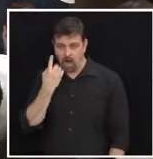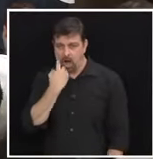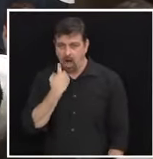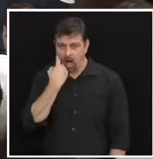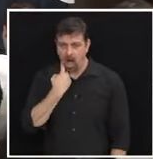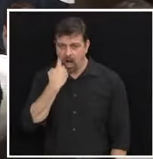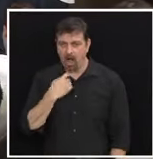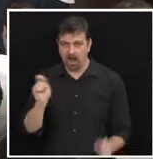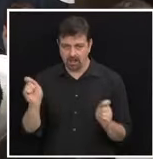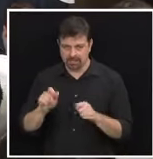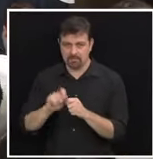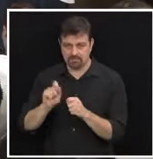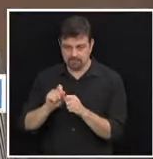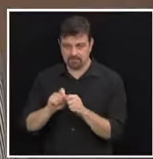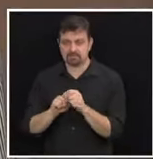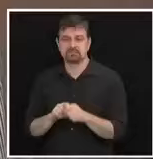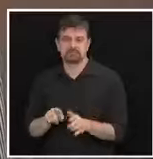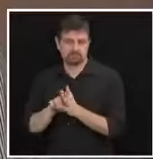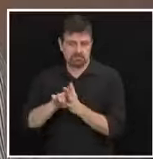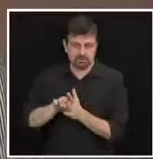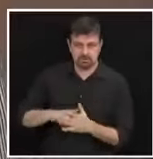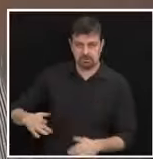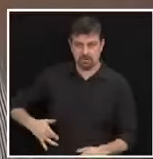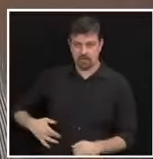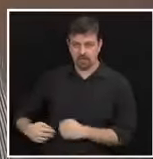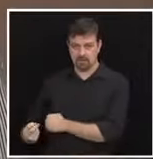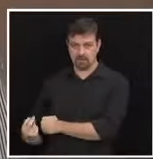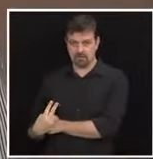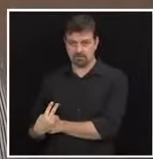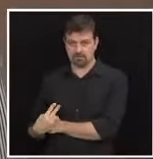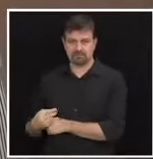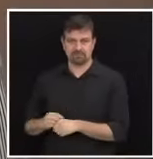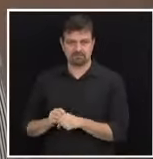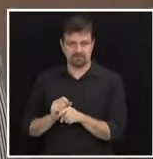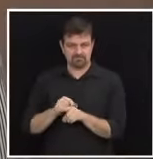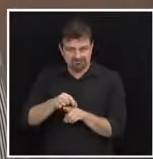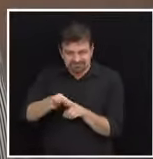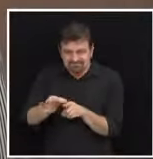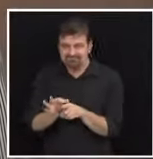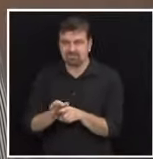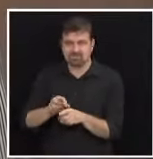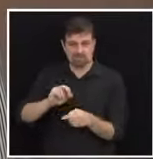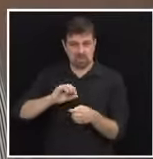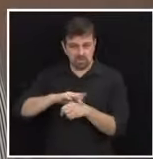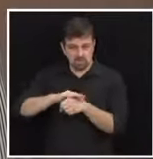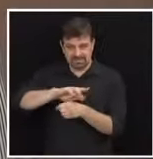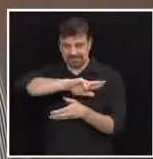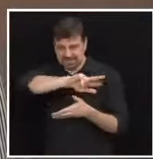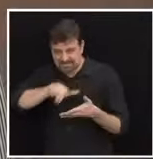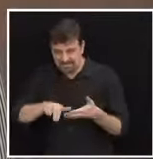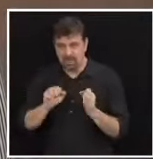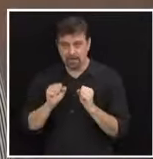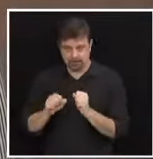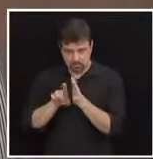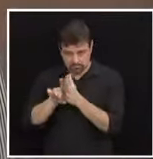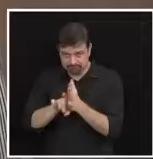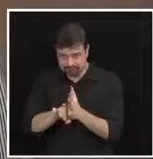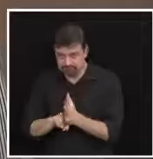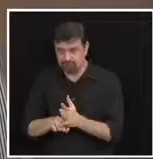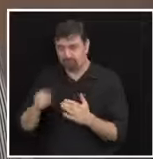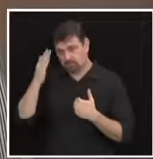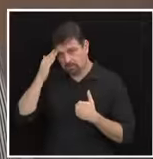possibilidade não só de fazer o teste de HIV, de hepatite, como também de sífilis e outros exames mais. E muito obrigada pela